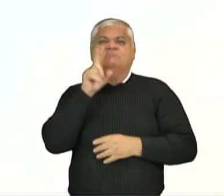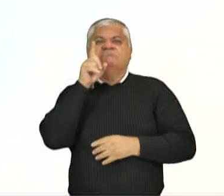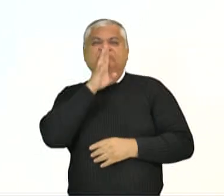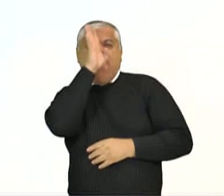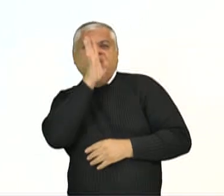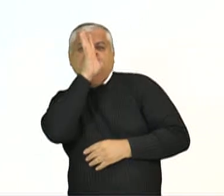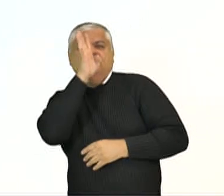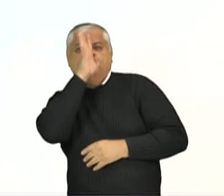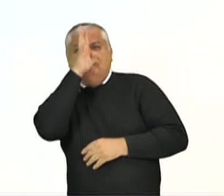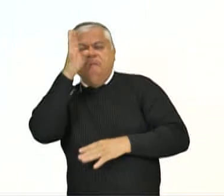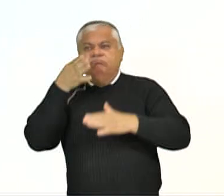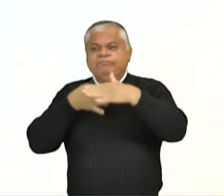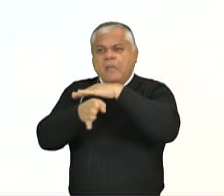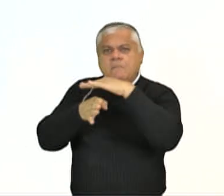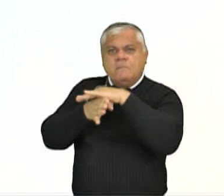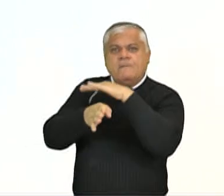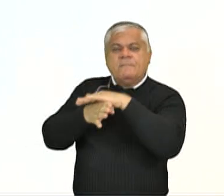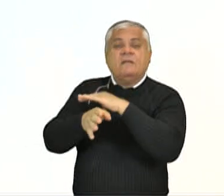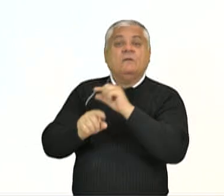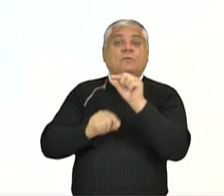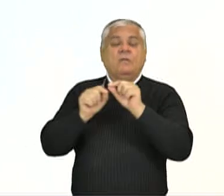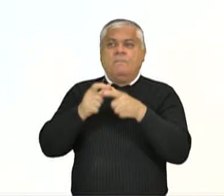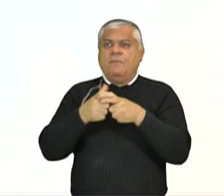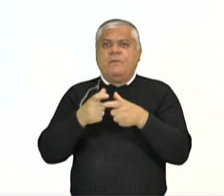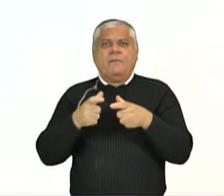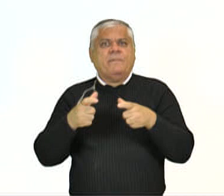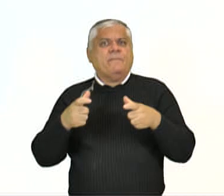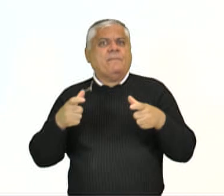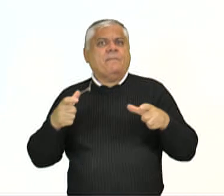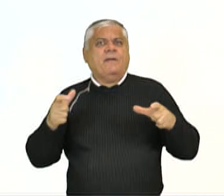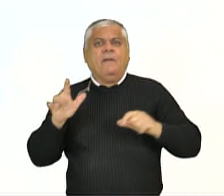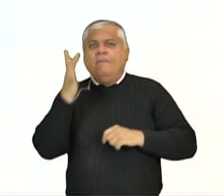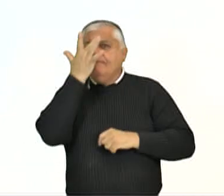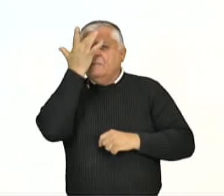aumentou então consideravelmente em milhares de imigrantes estão